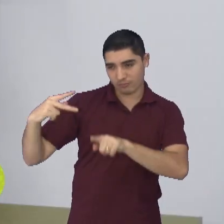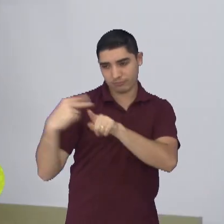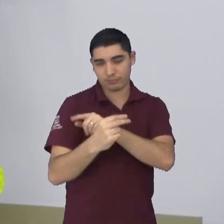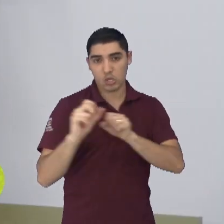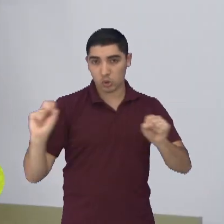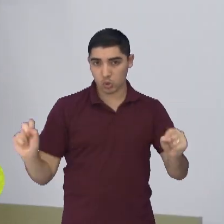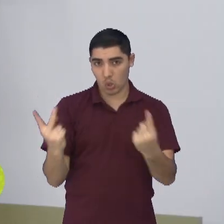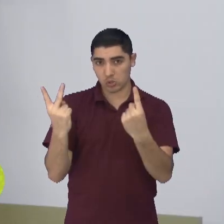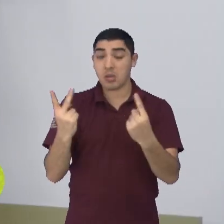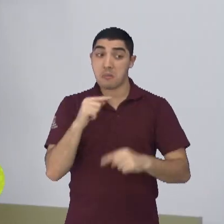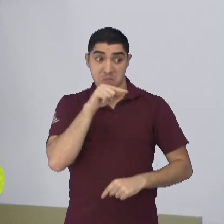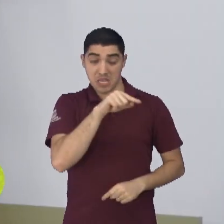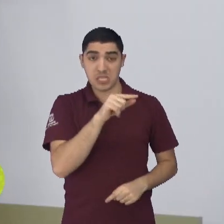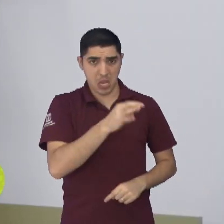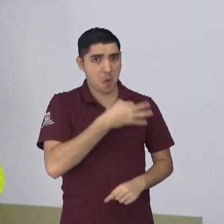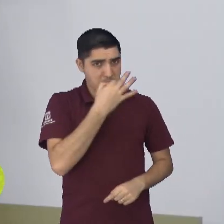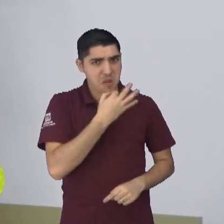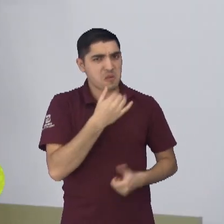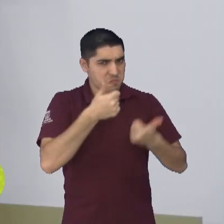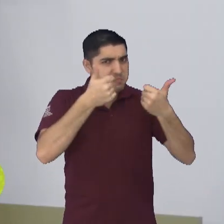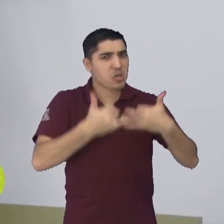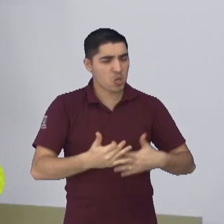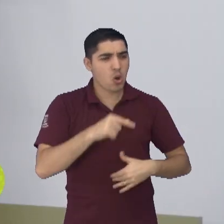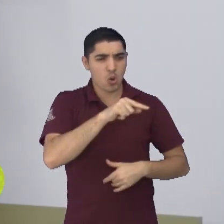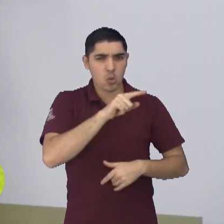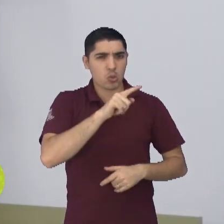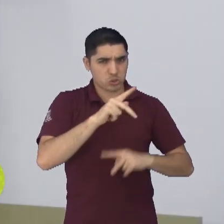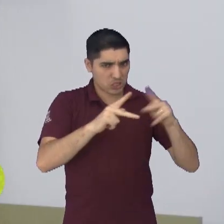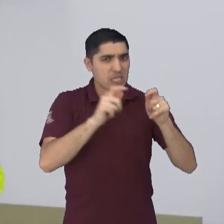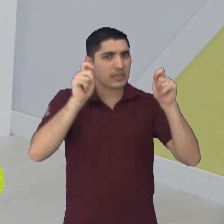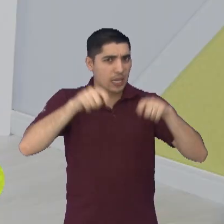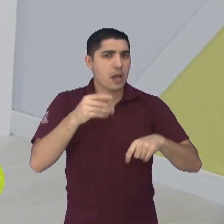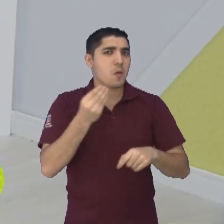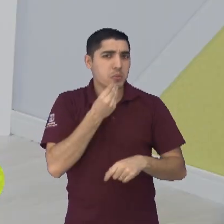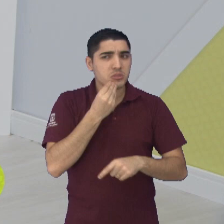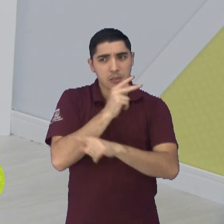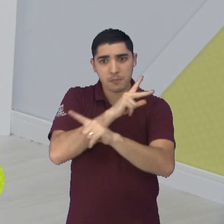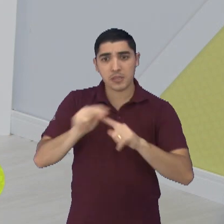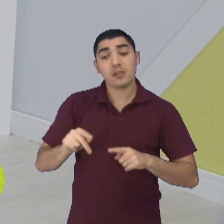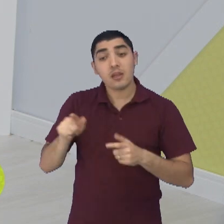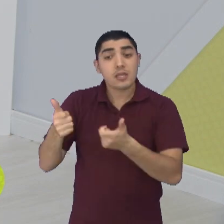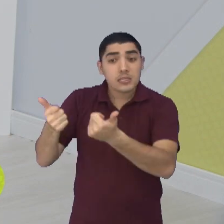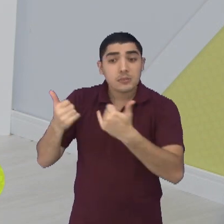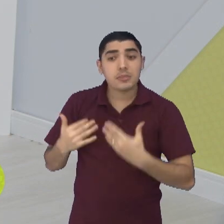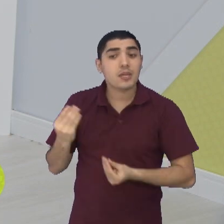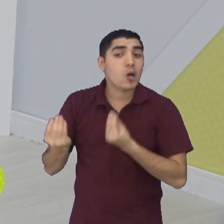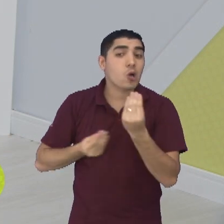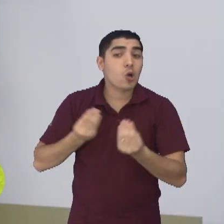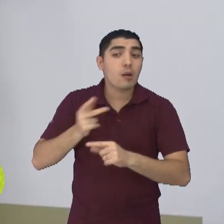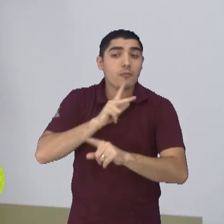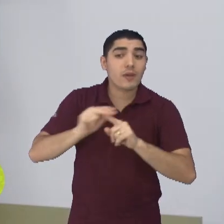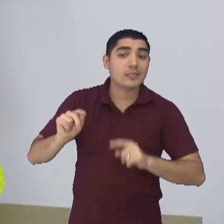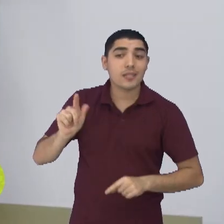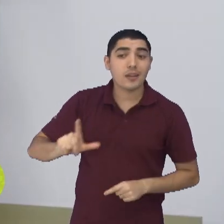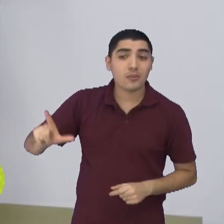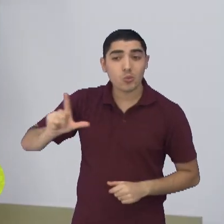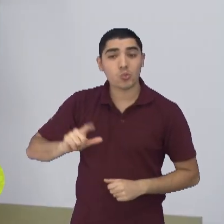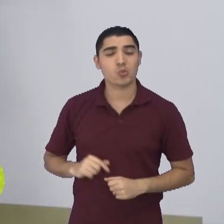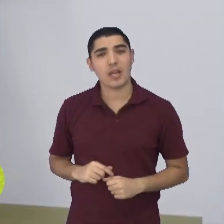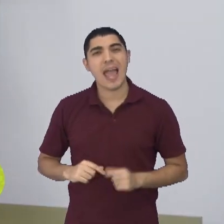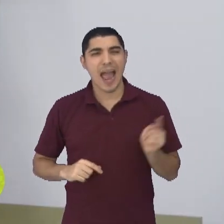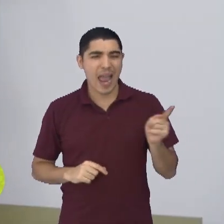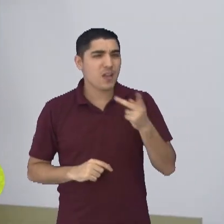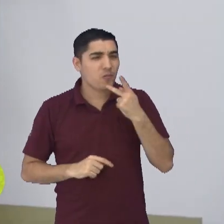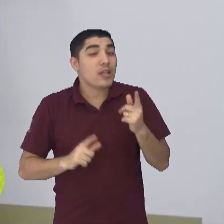acredita, ele está bem confiante que o São José possa passar de fase. Ele falou para você, conta para nós então, Bruno, como é que faz para ganhar do Londrina? Ele falou lá que ele